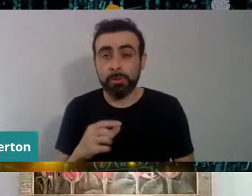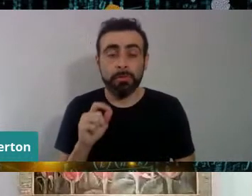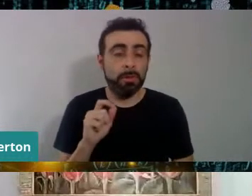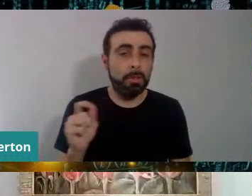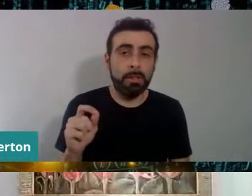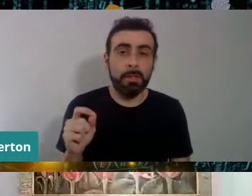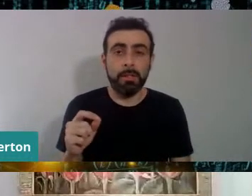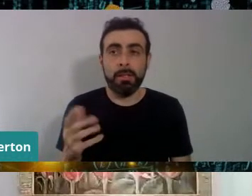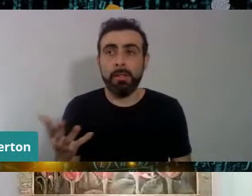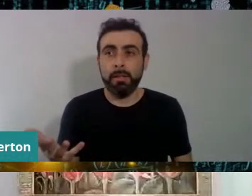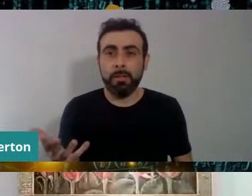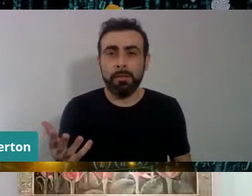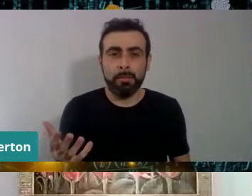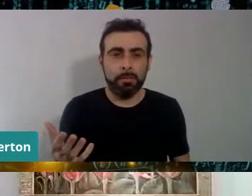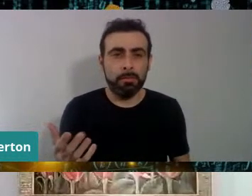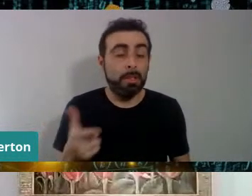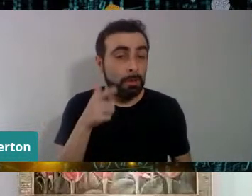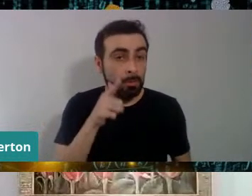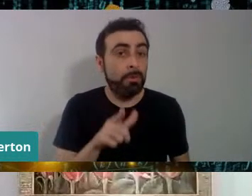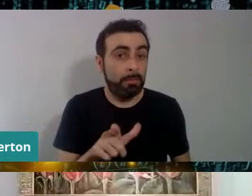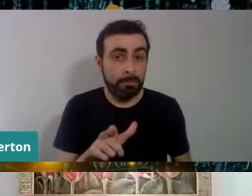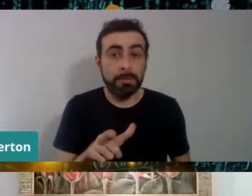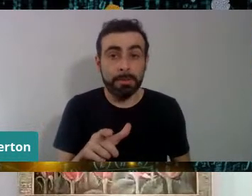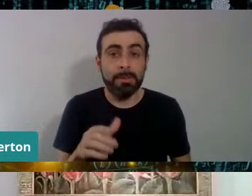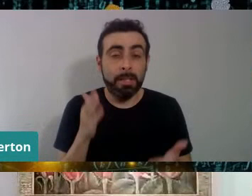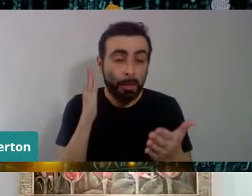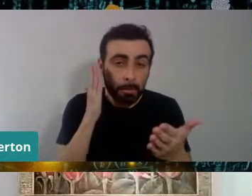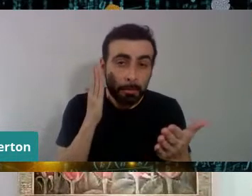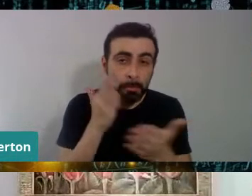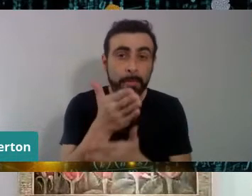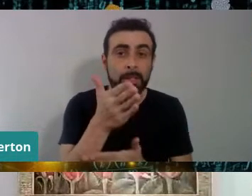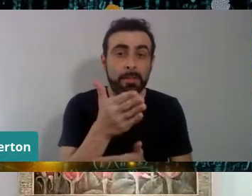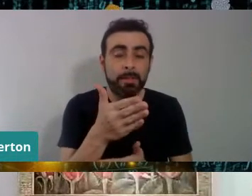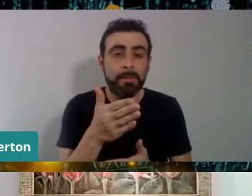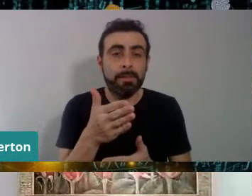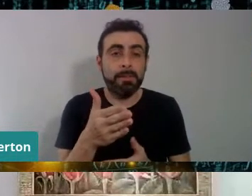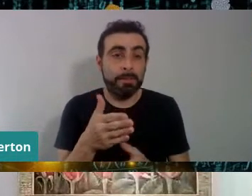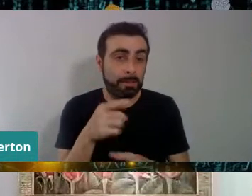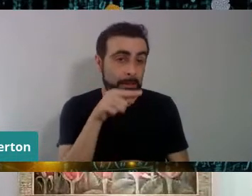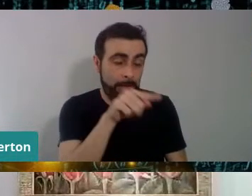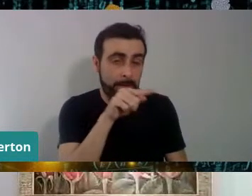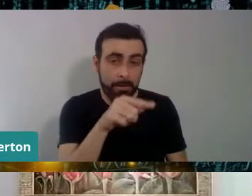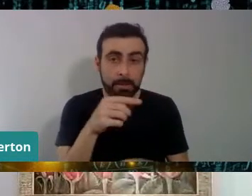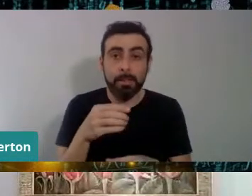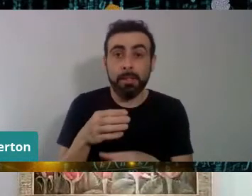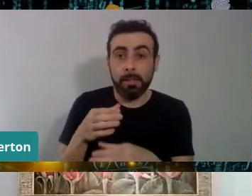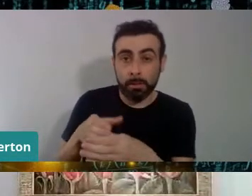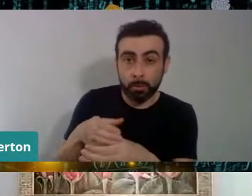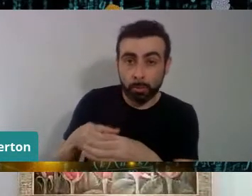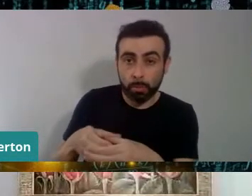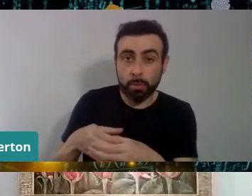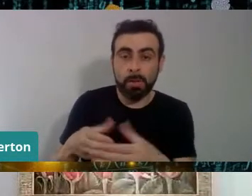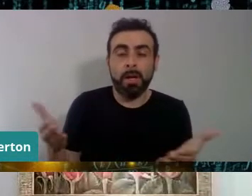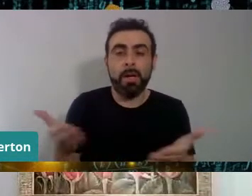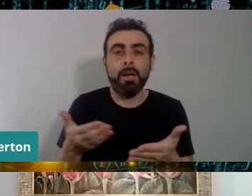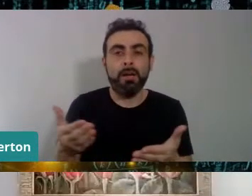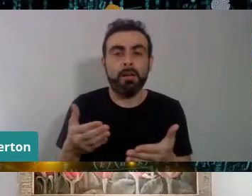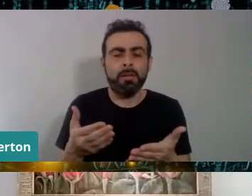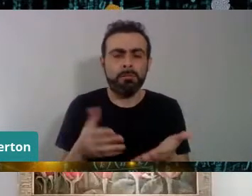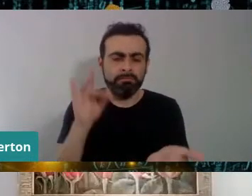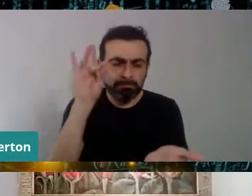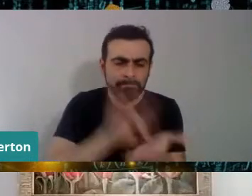a graça de Deus de conseguir entrar, conseguir passar o concurso. E agora sou professor efetivo